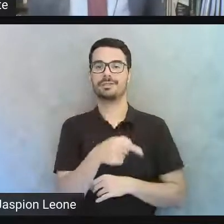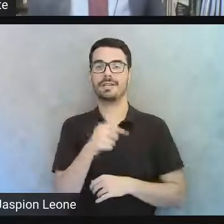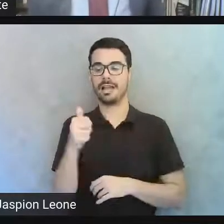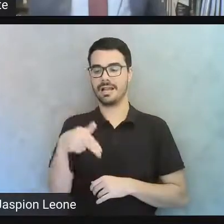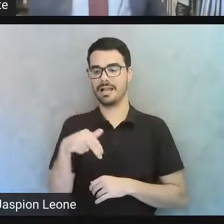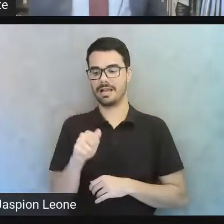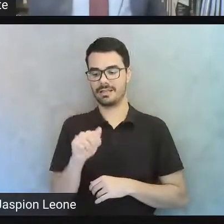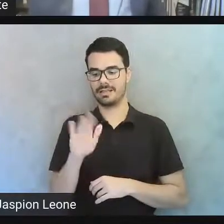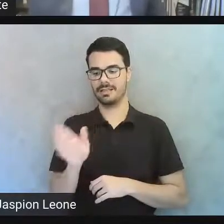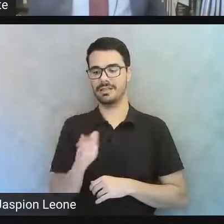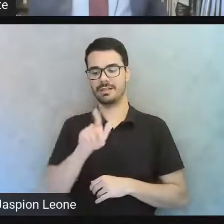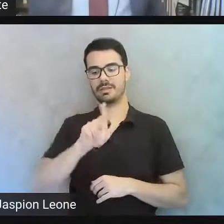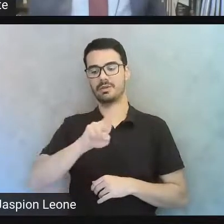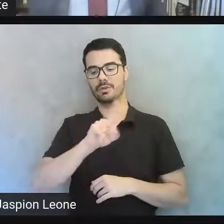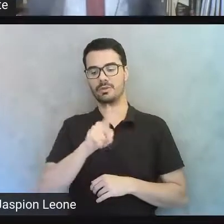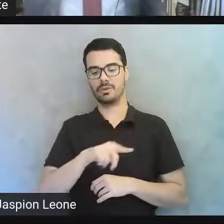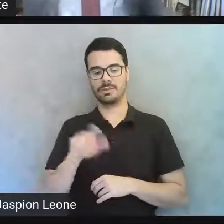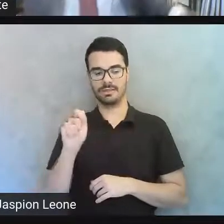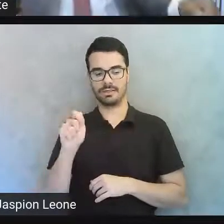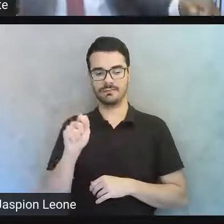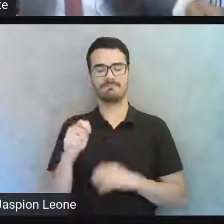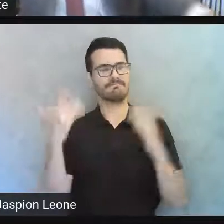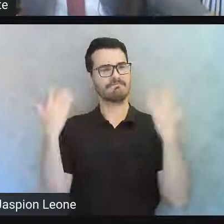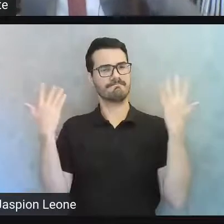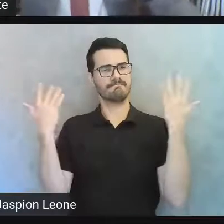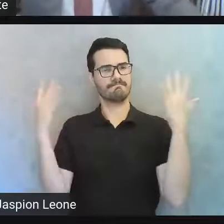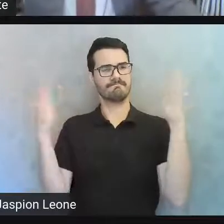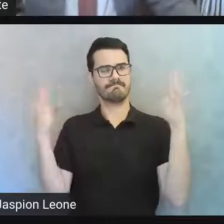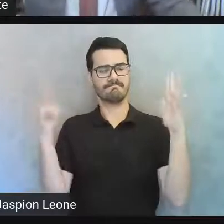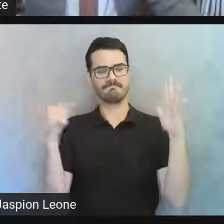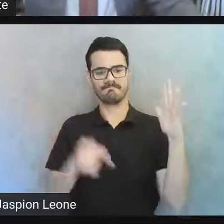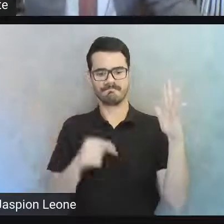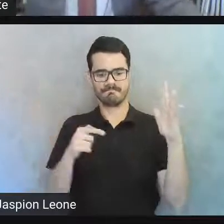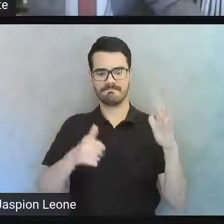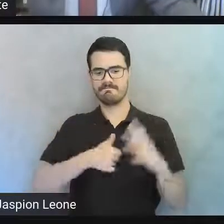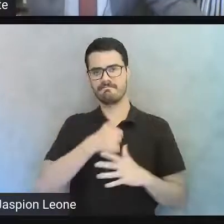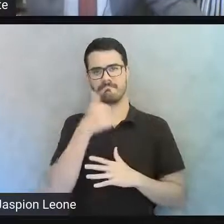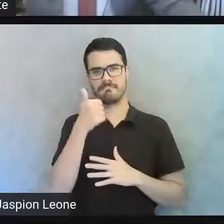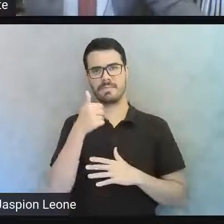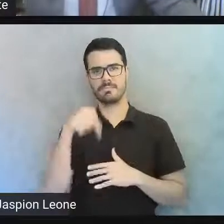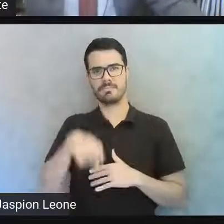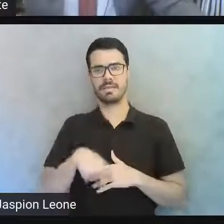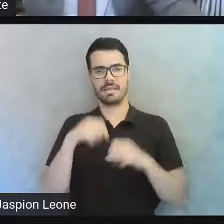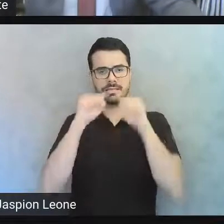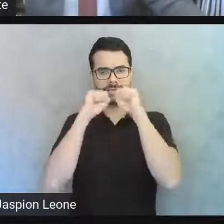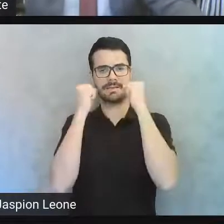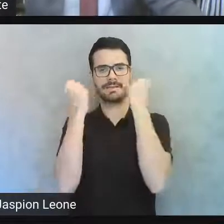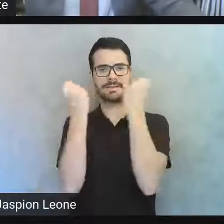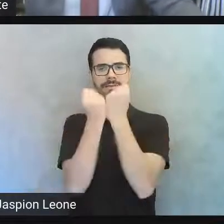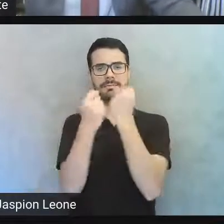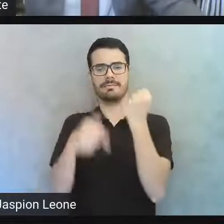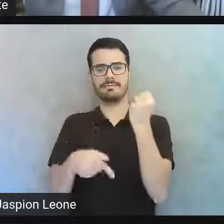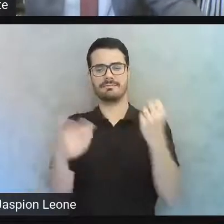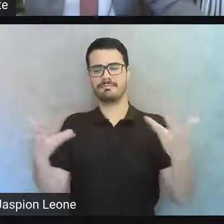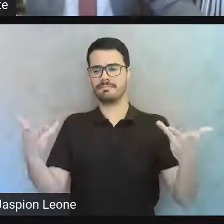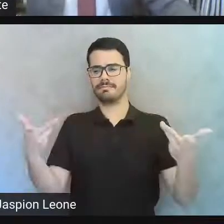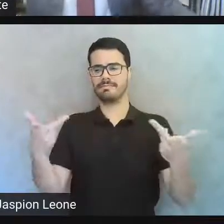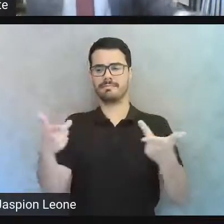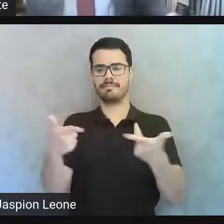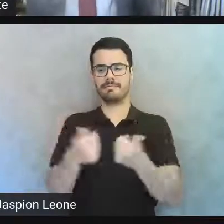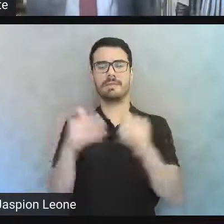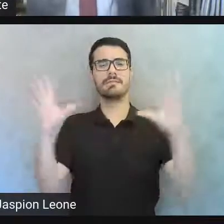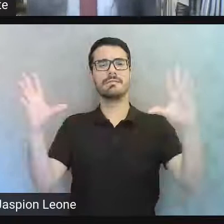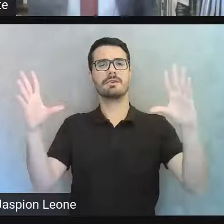recurso. A Ana Luísa Bax elogia aí a nossa primeira conferência, dizendo que foi uma